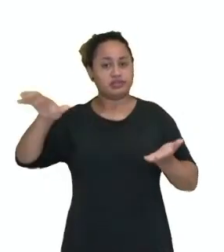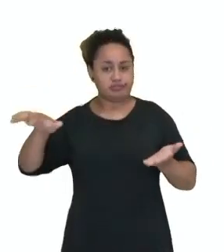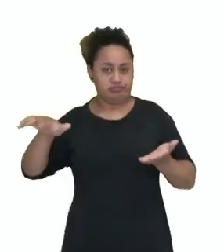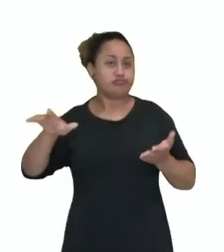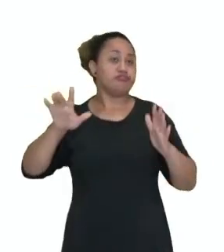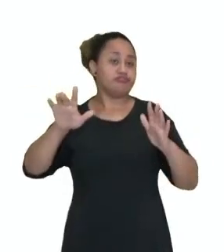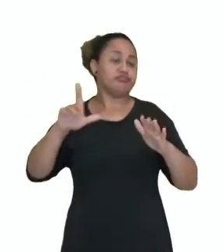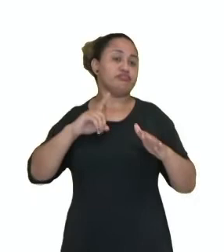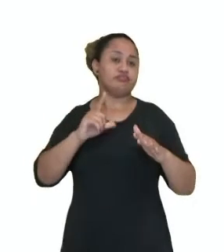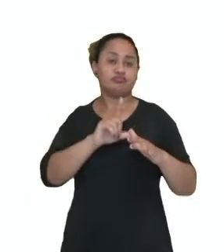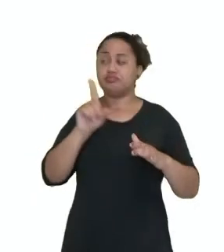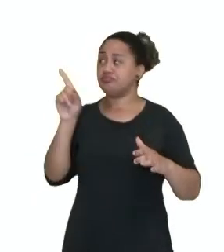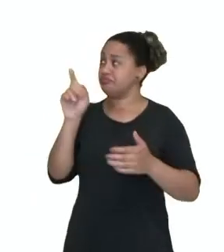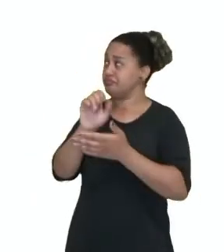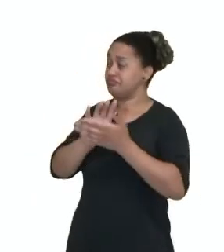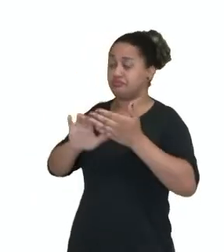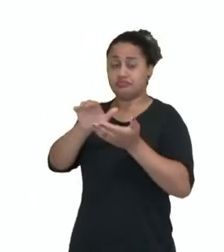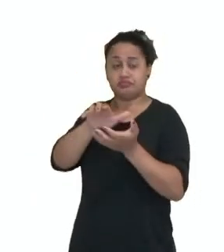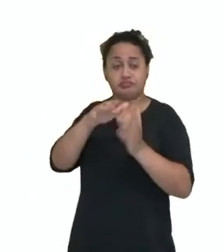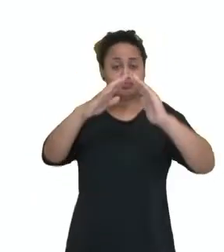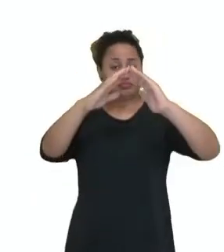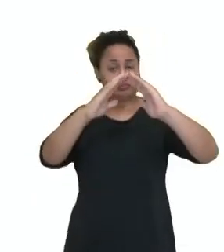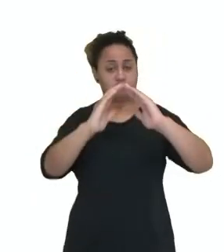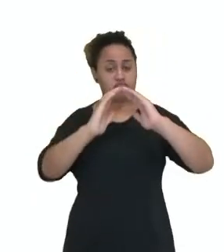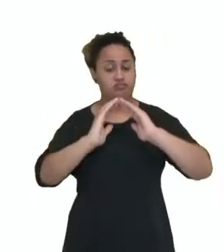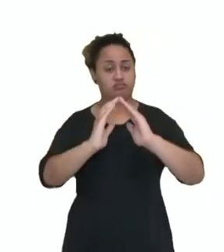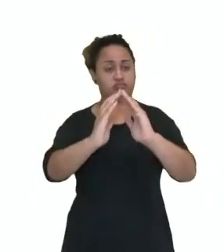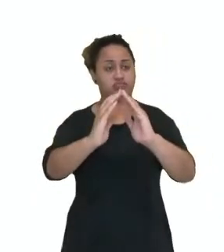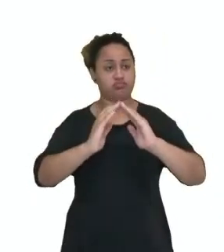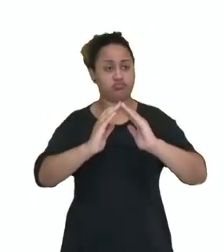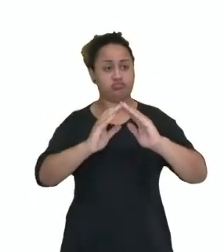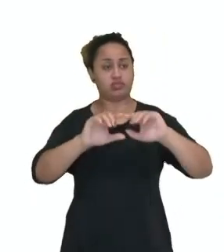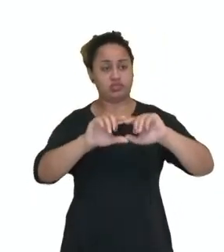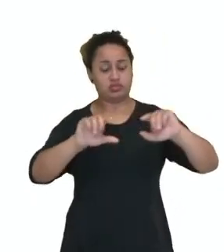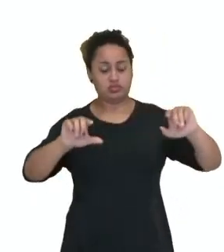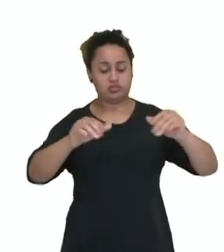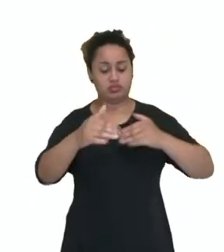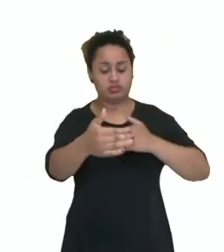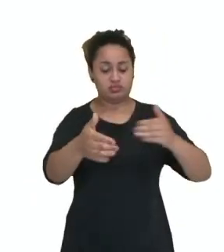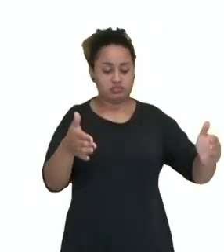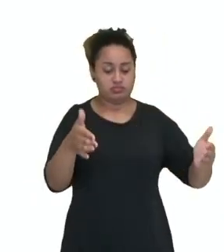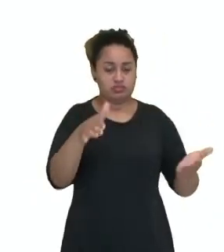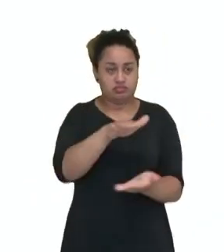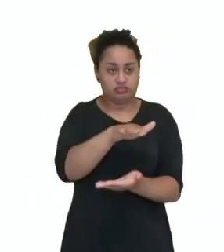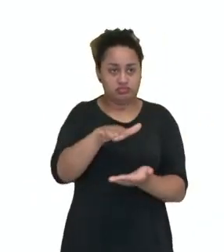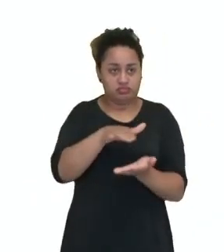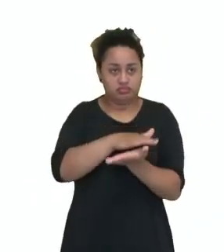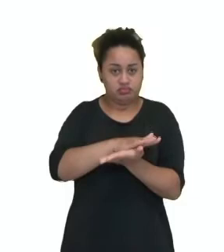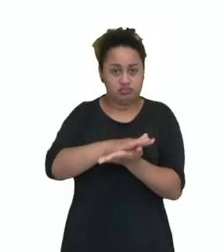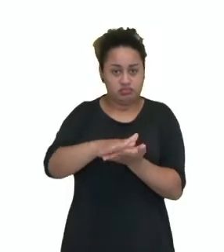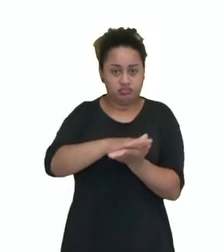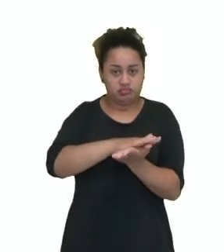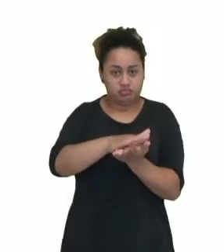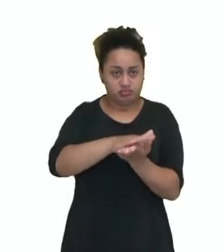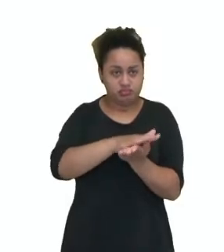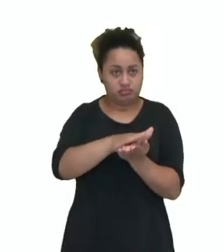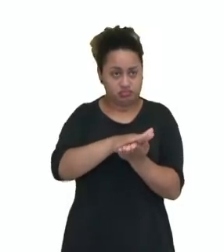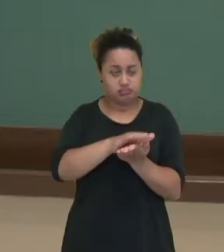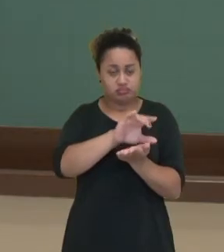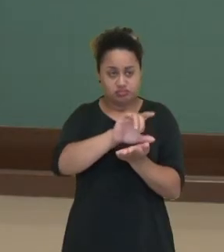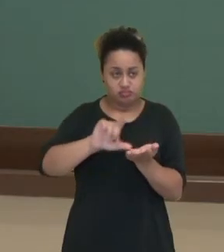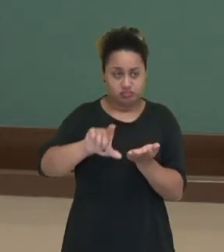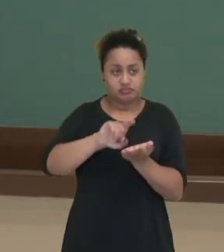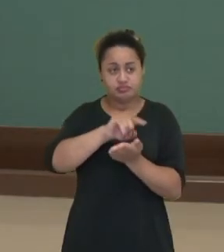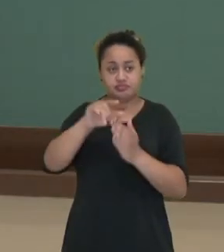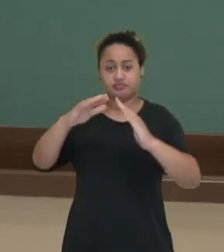Aquele nosso galpão, nós podemos decompor num paralelepípedo, que seria a base, a parte de baixo aqui,